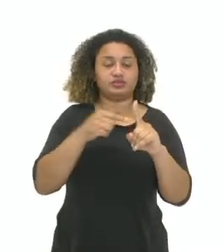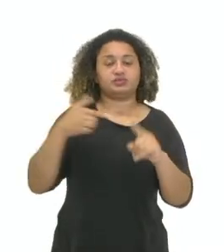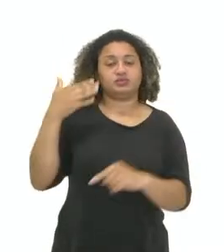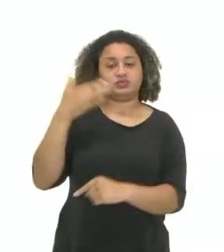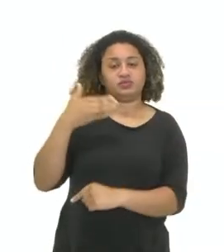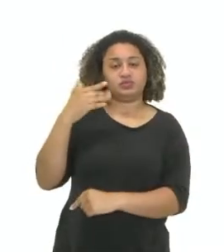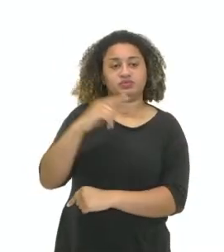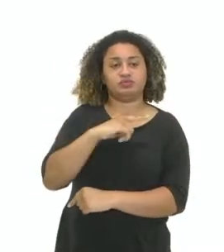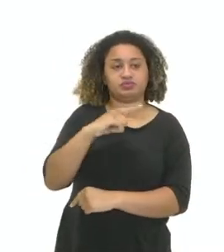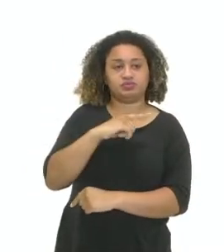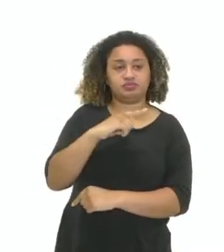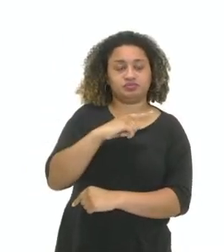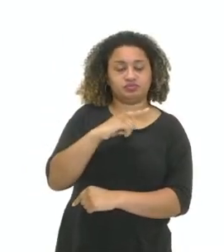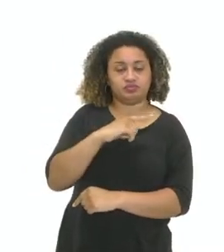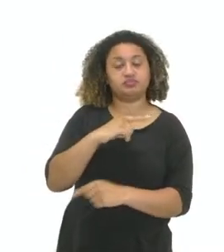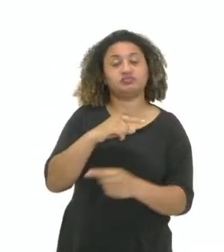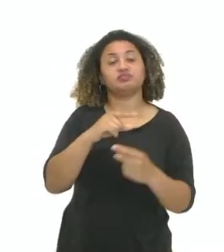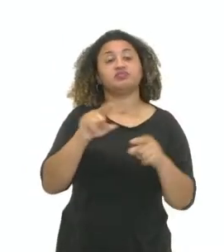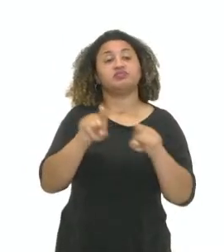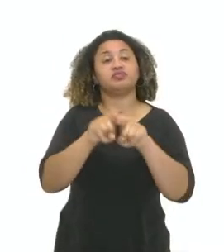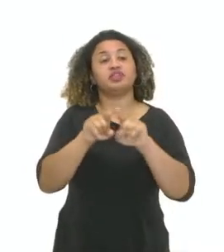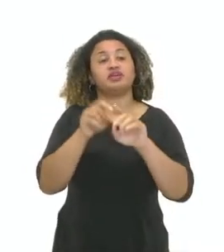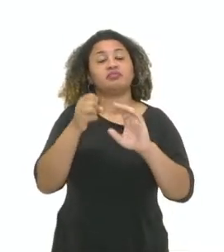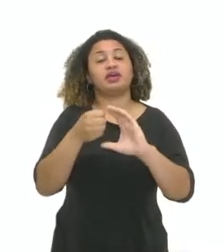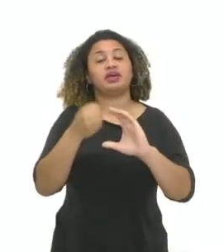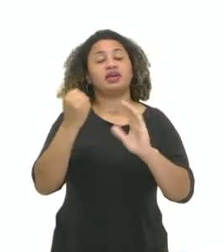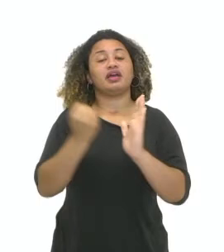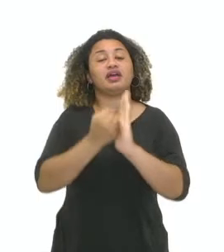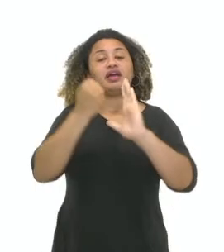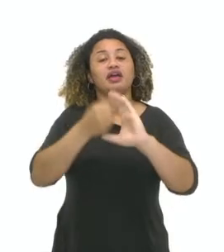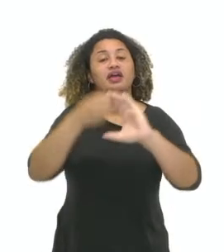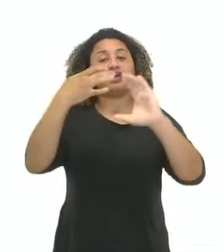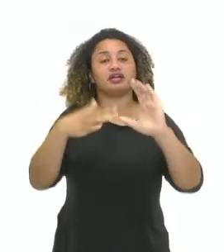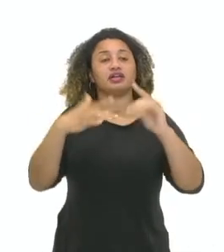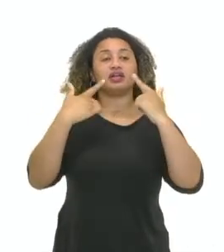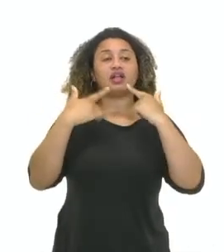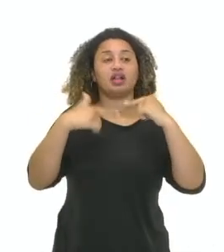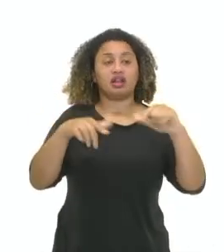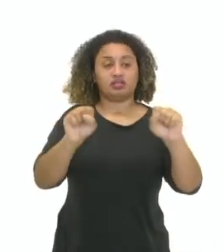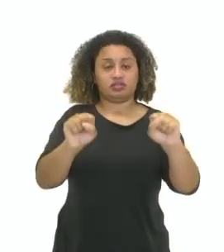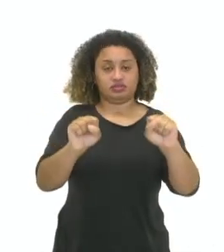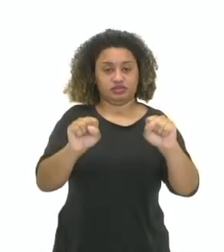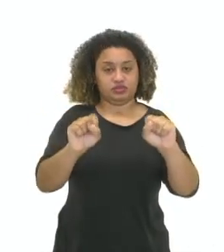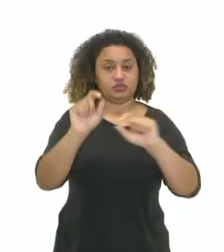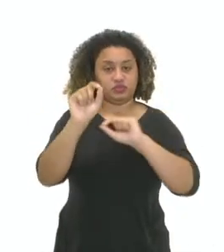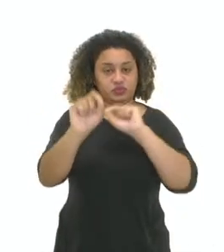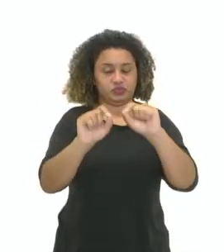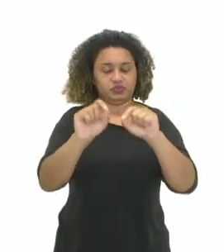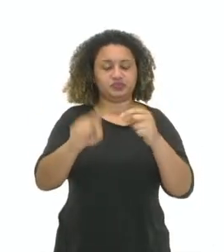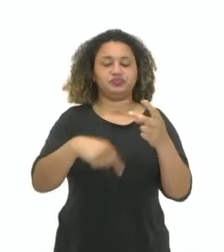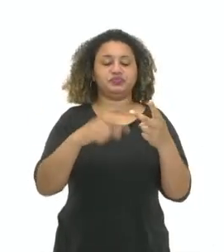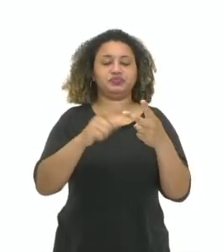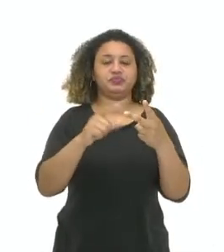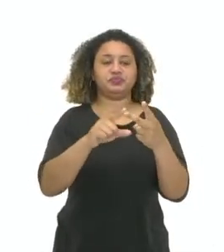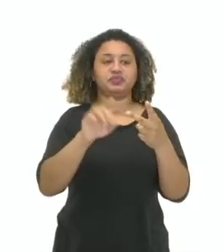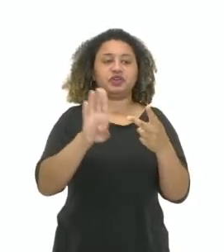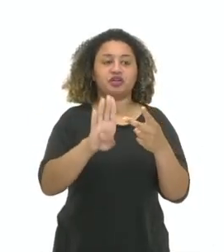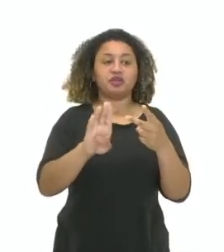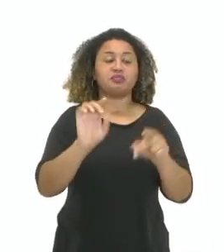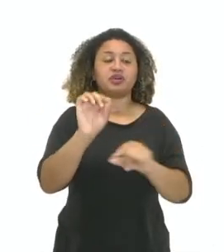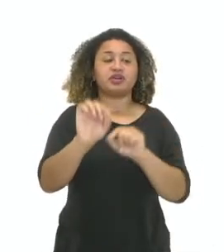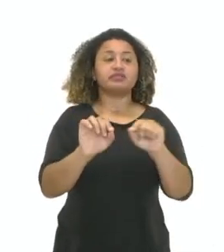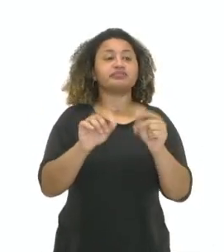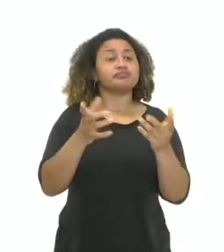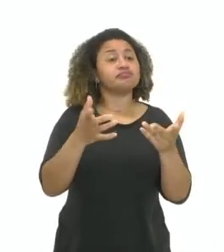discurso empregado e a marca linguística que o define. Na letra B, no excerto, o que é